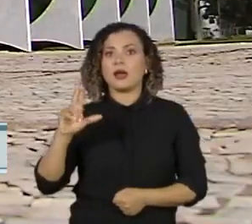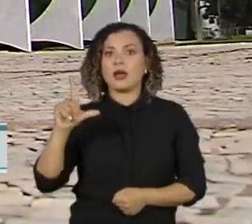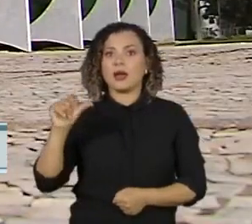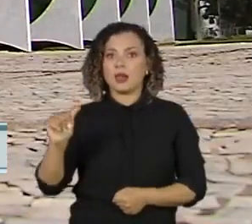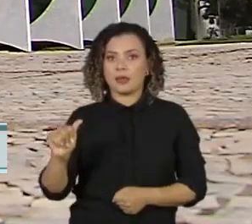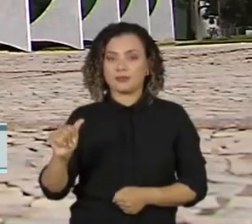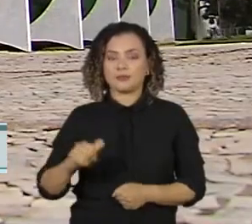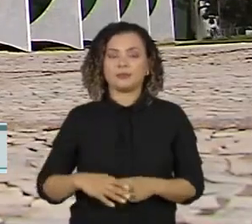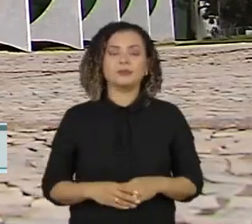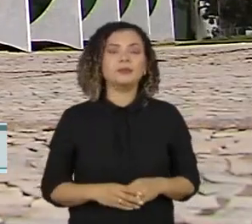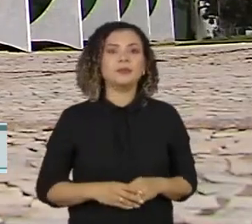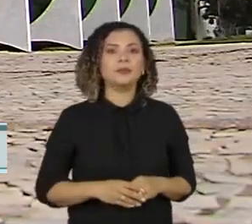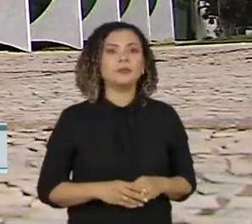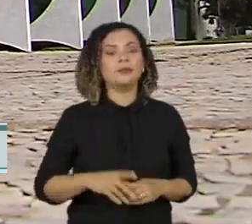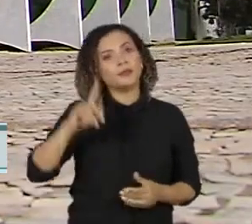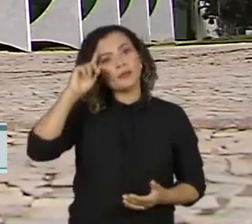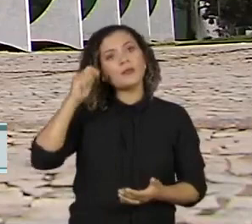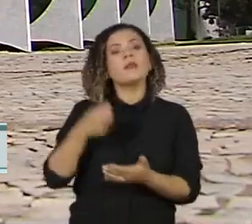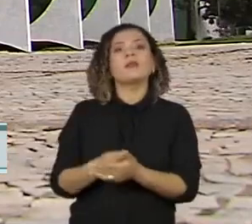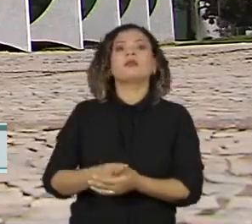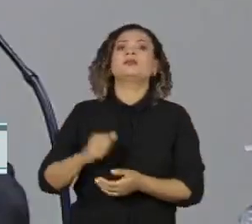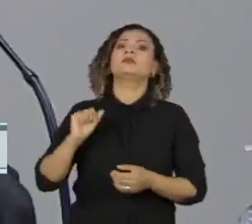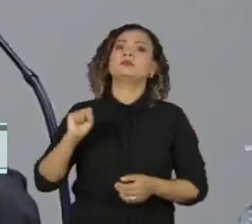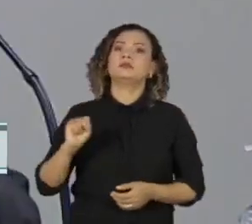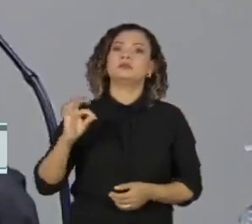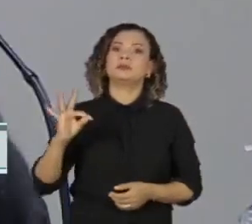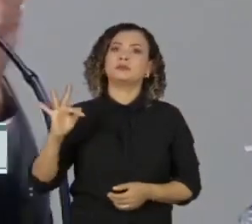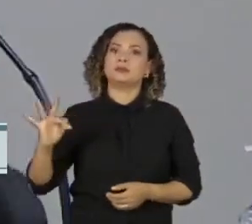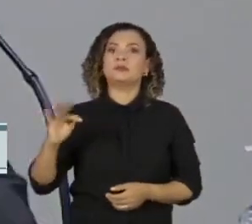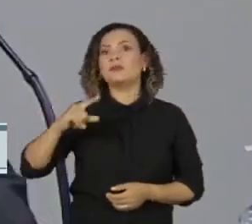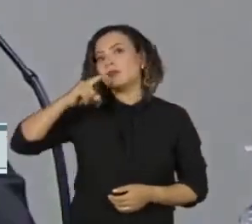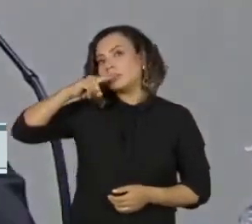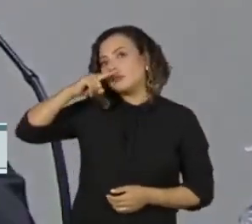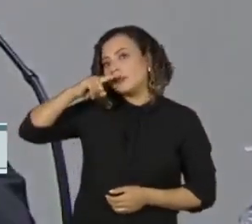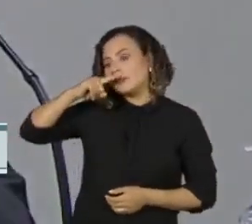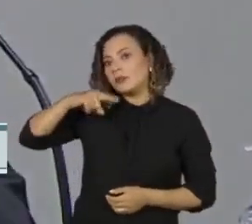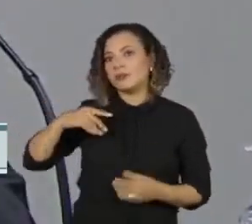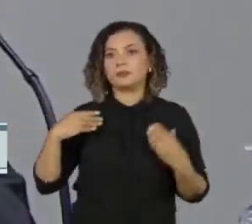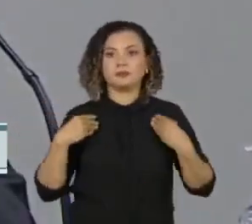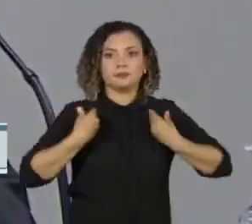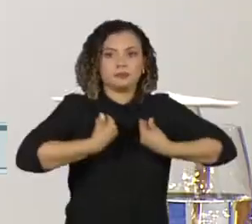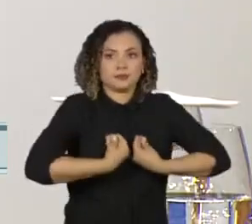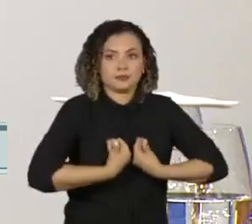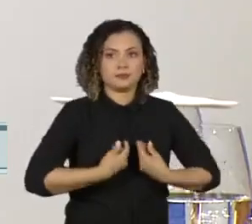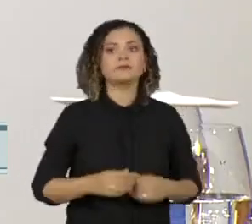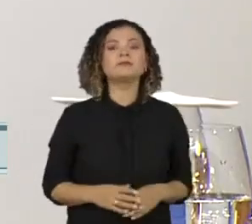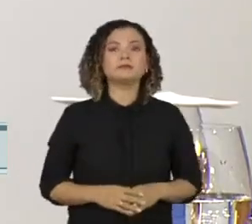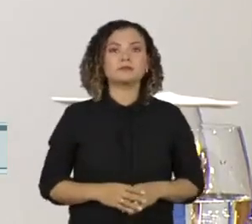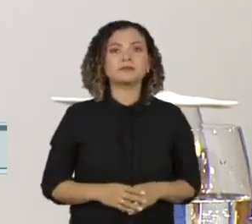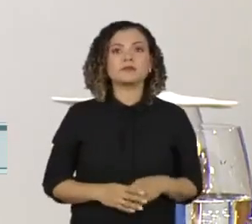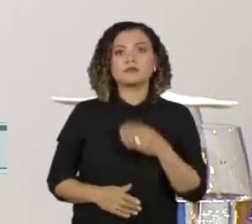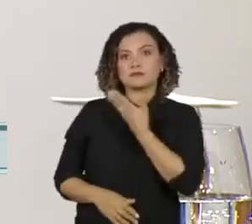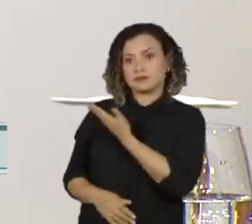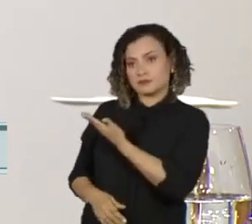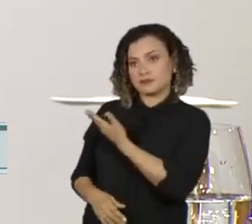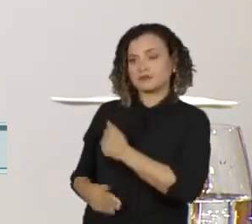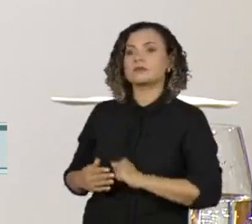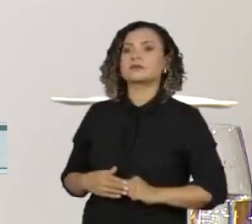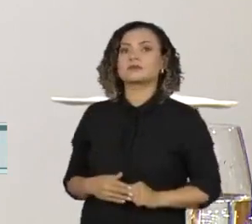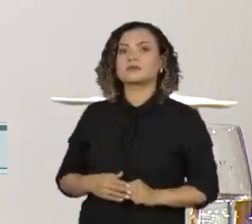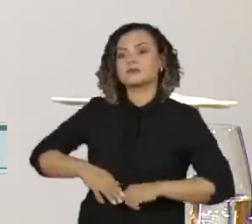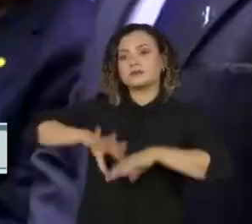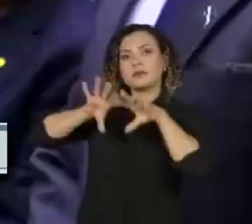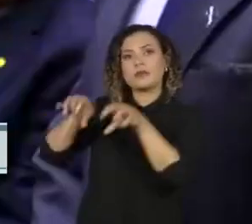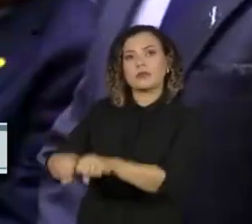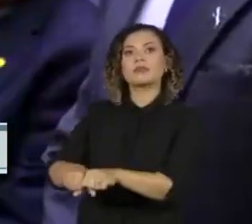por determinação do Ministro do Supremo Tribunal Federal Gilmar Mendes a polícia federal cumpriu mandados de busca